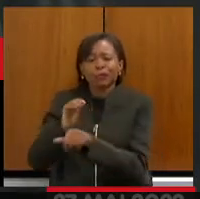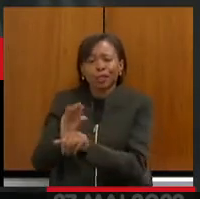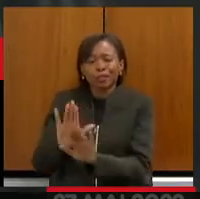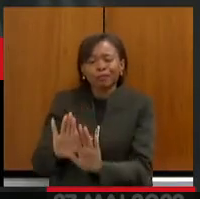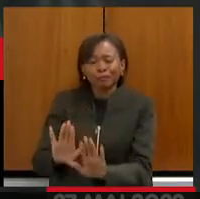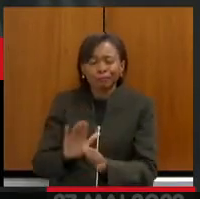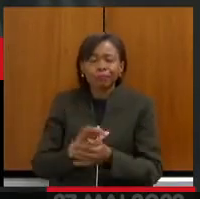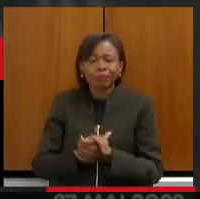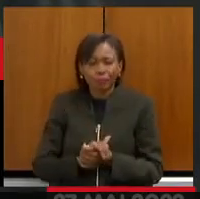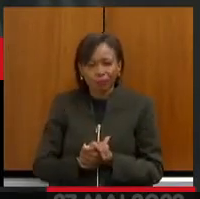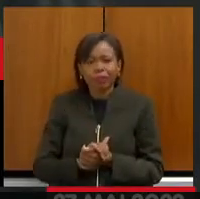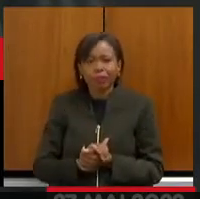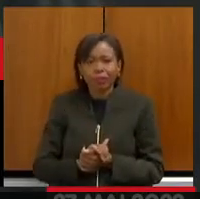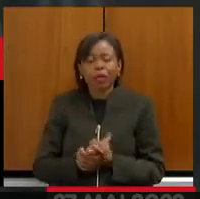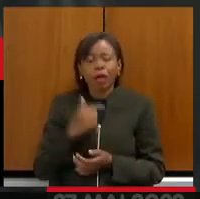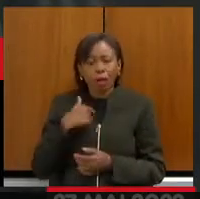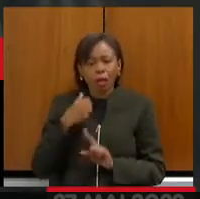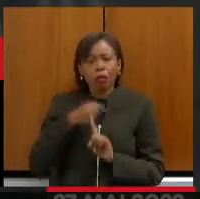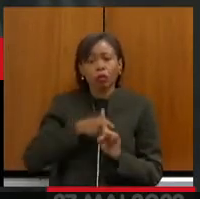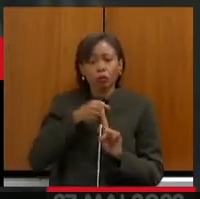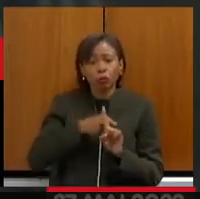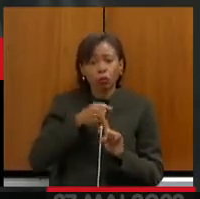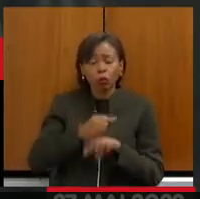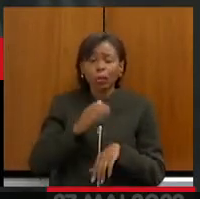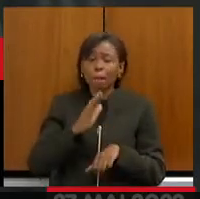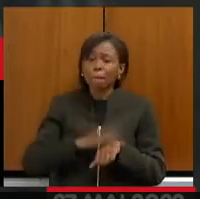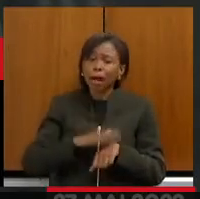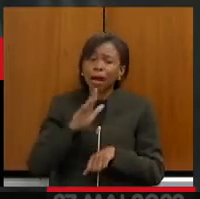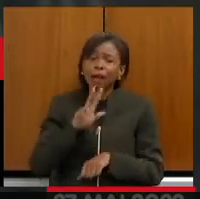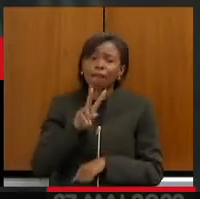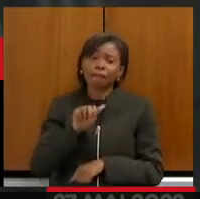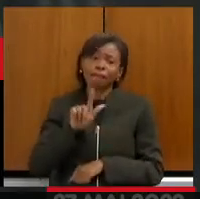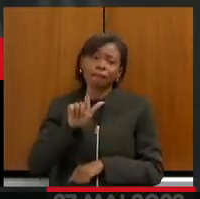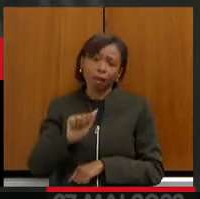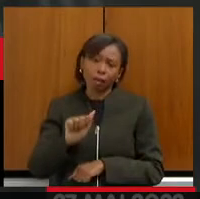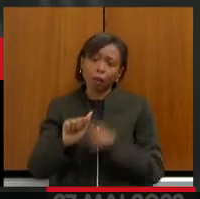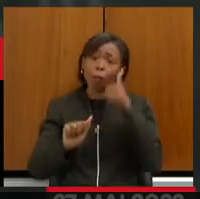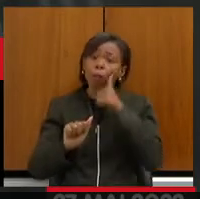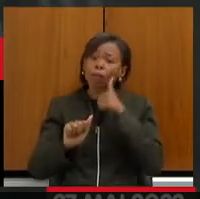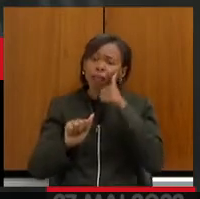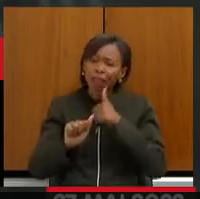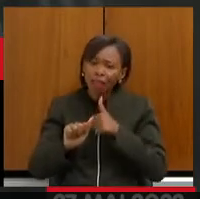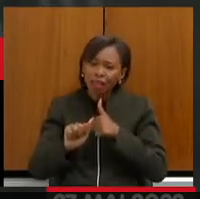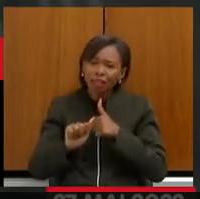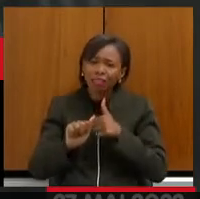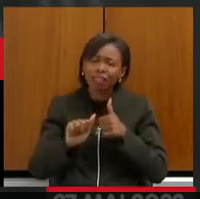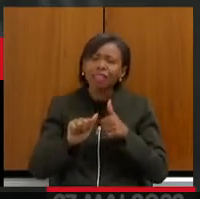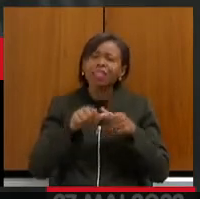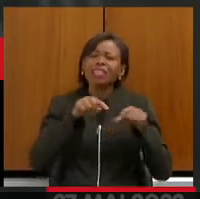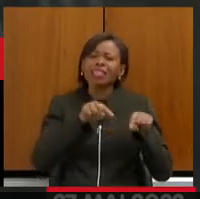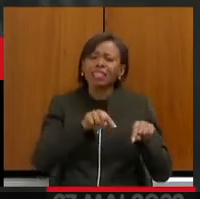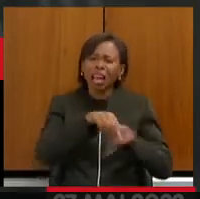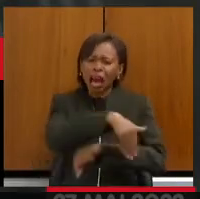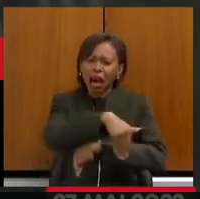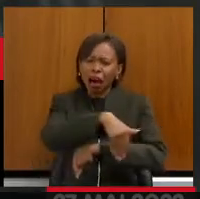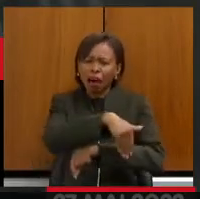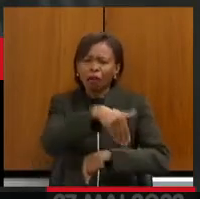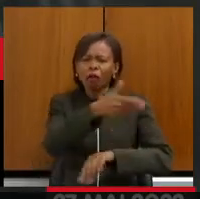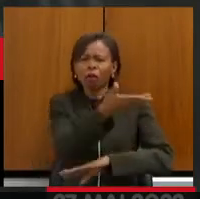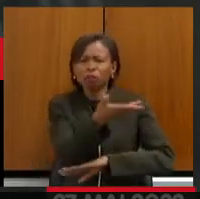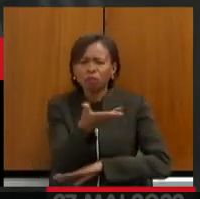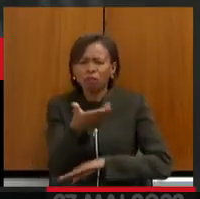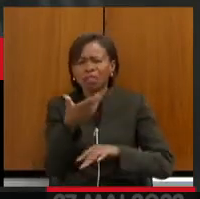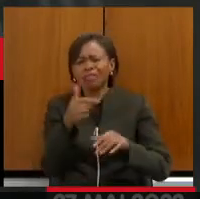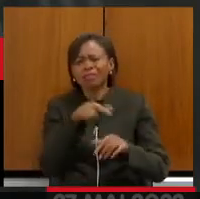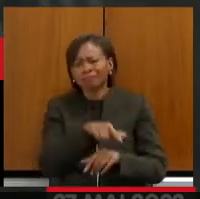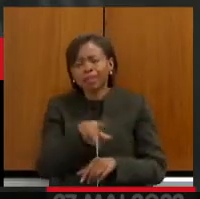vaga nos espaços públicos para mulheres que já teve situação de vida nas ruas como a Educadora social e mais